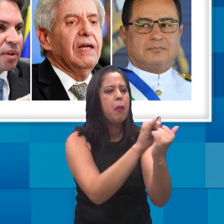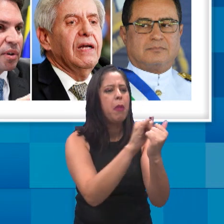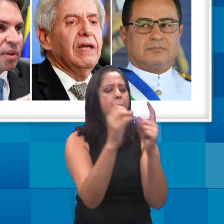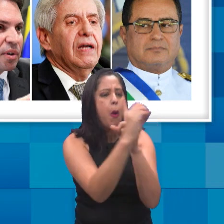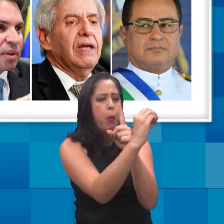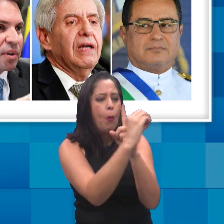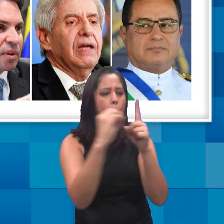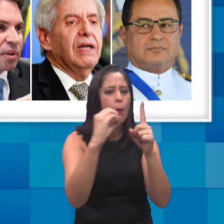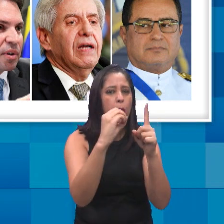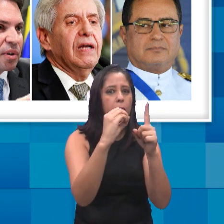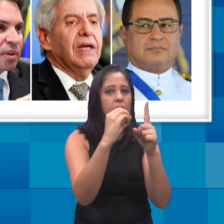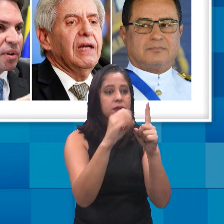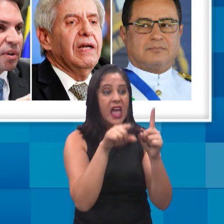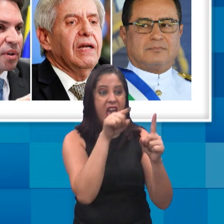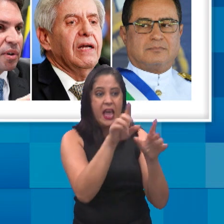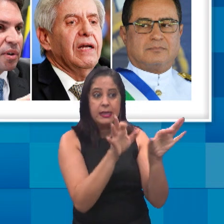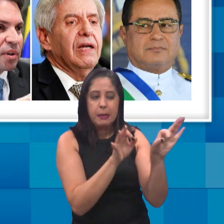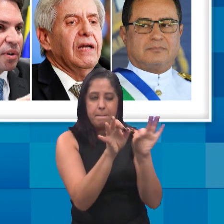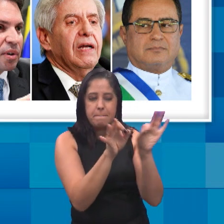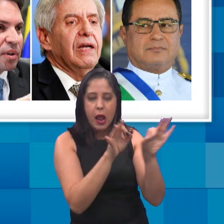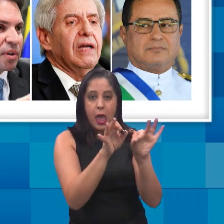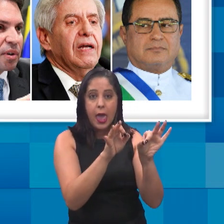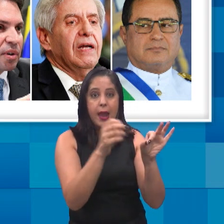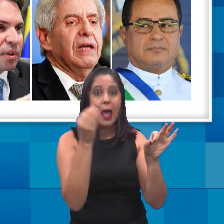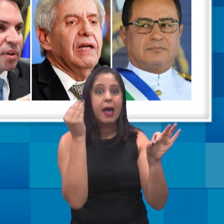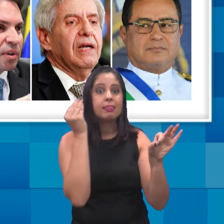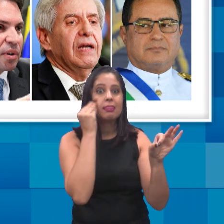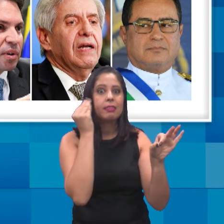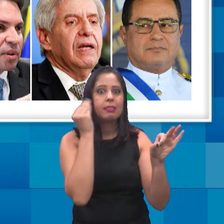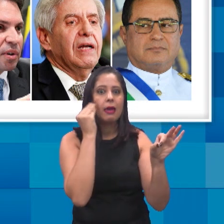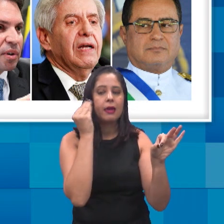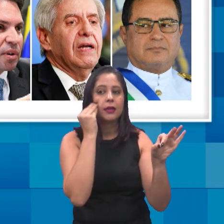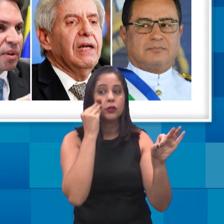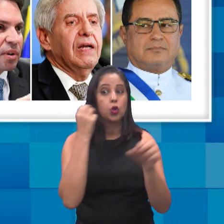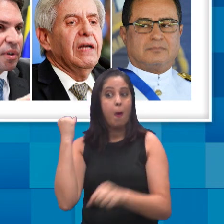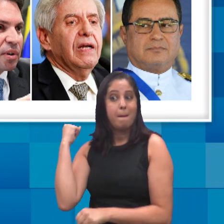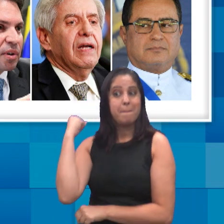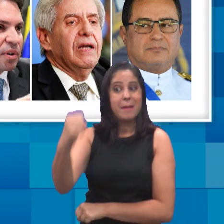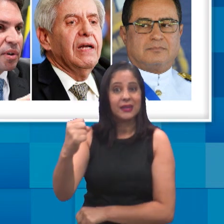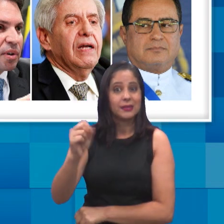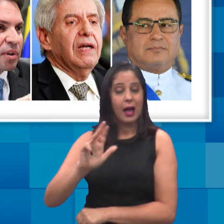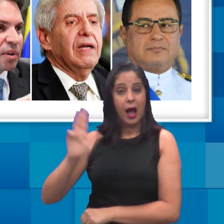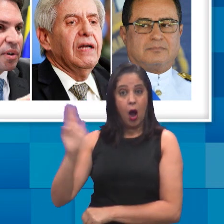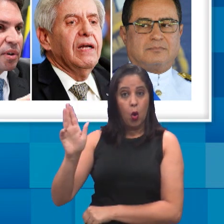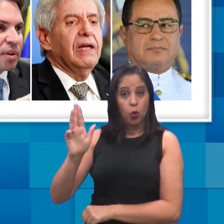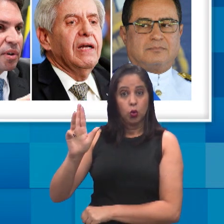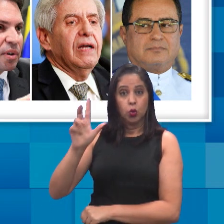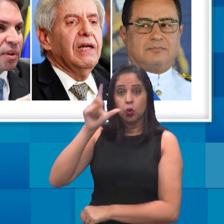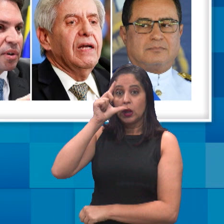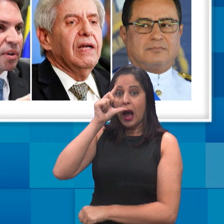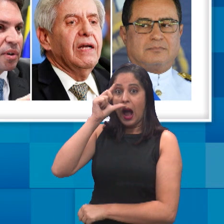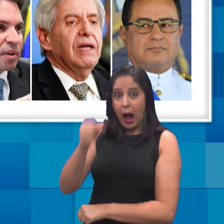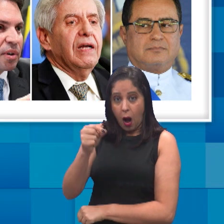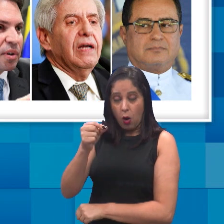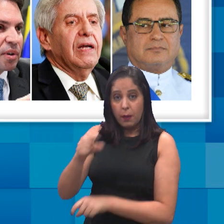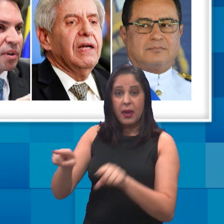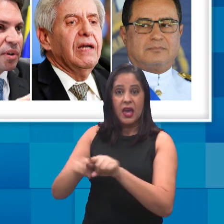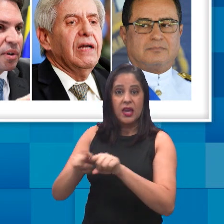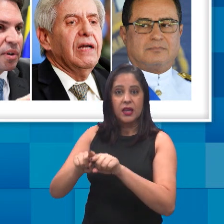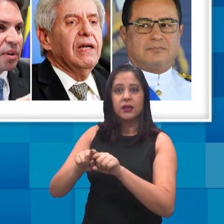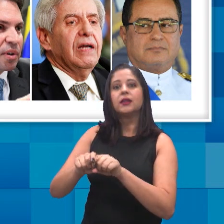para assassinar Lula, Alckmin e Alexandre de Moraes. Para manter, via